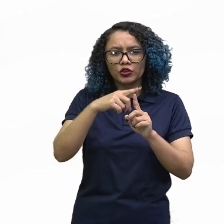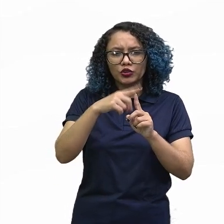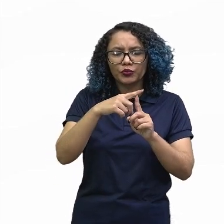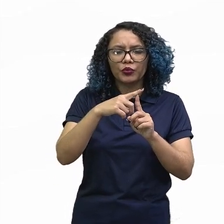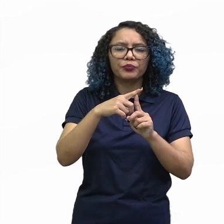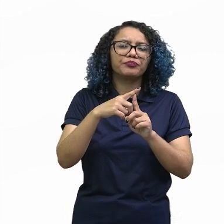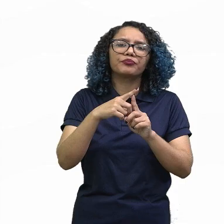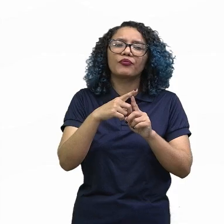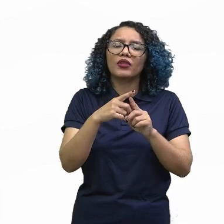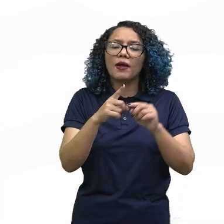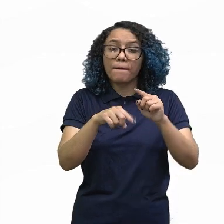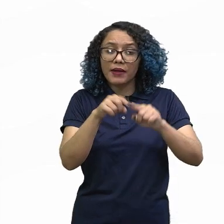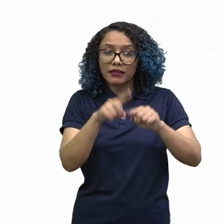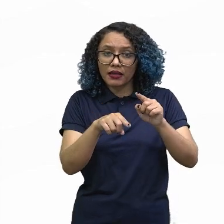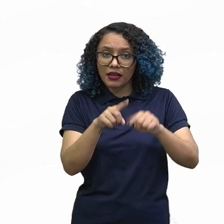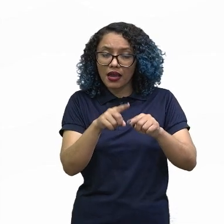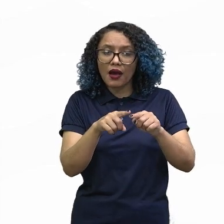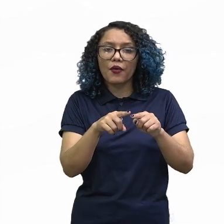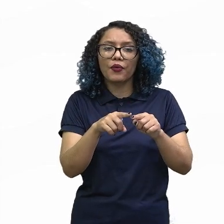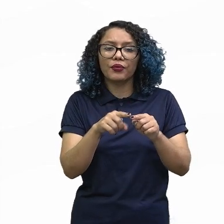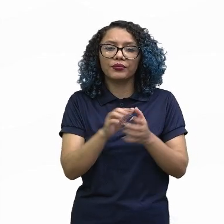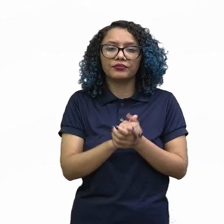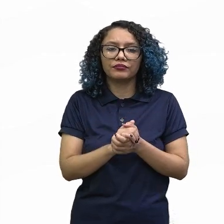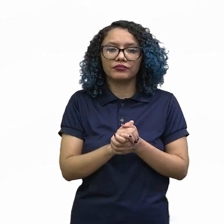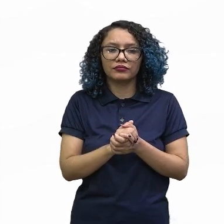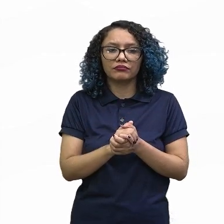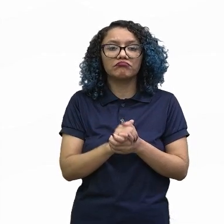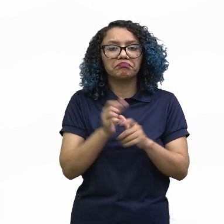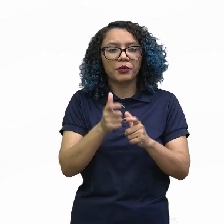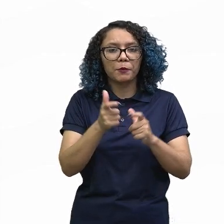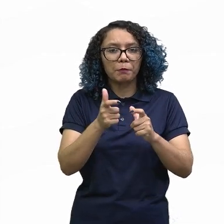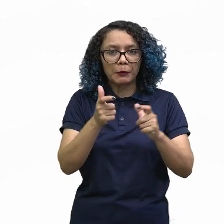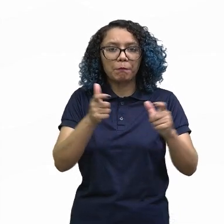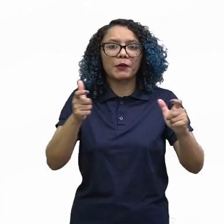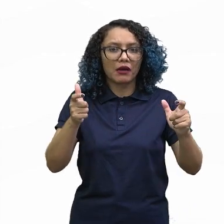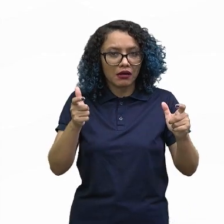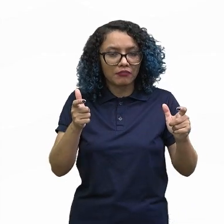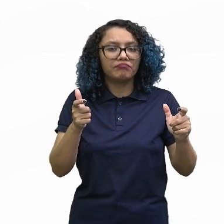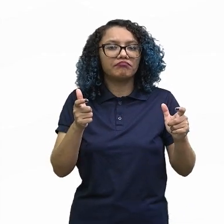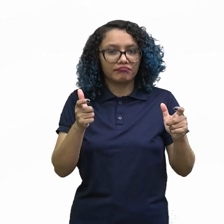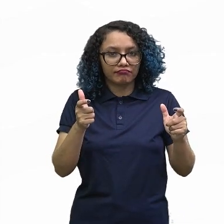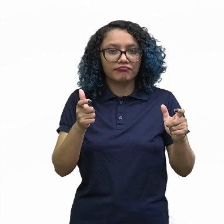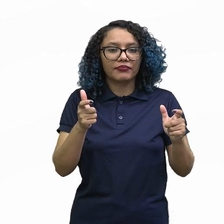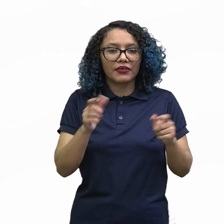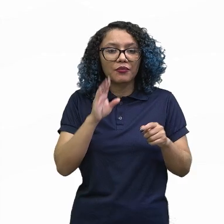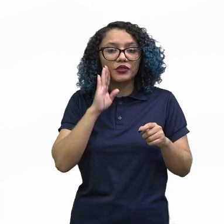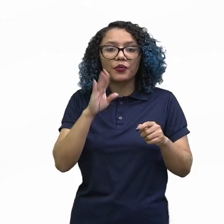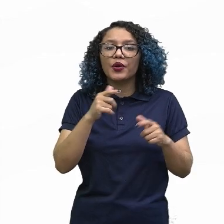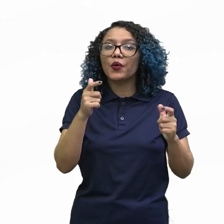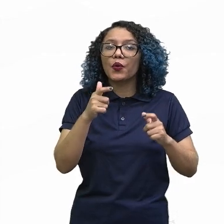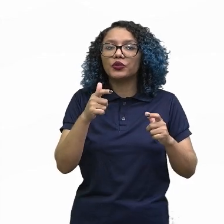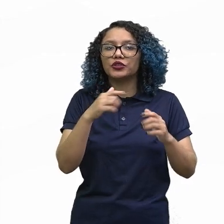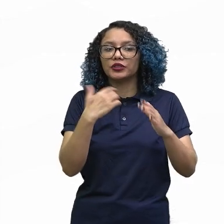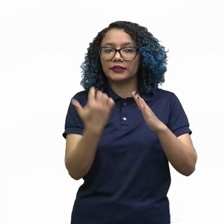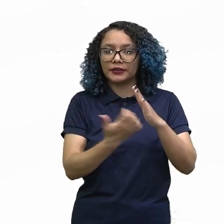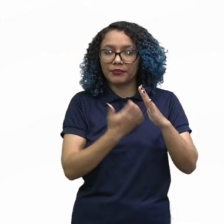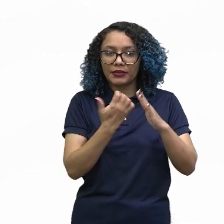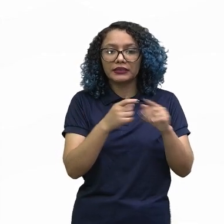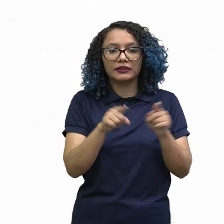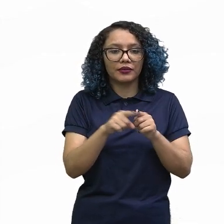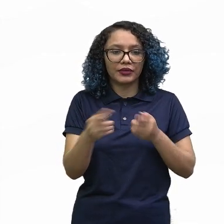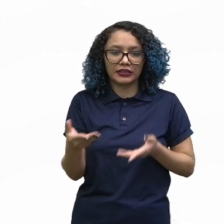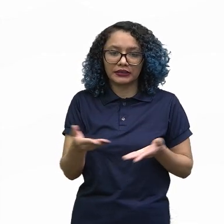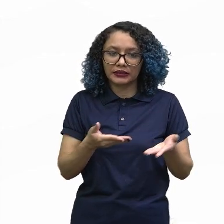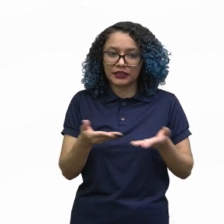gerador está se tornando cada vez mais comum, principalmente em empresas e serviços